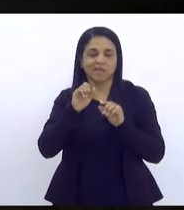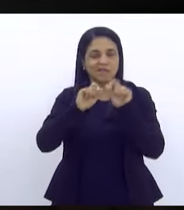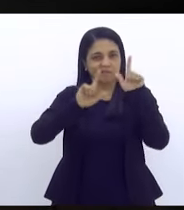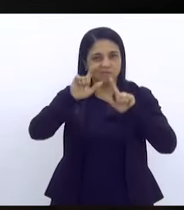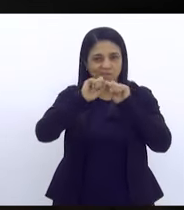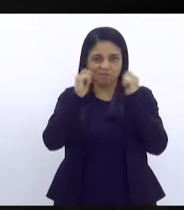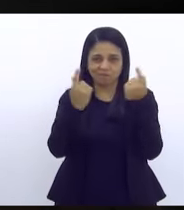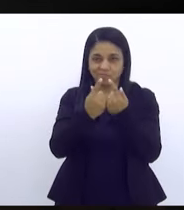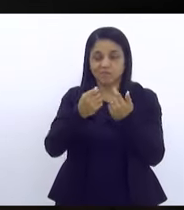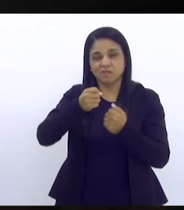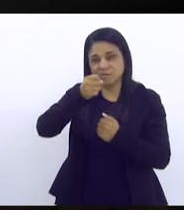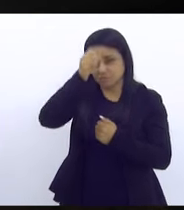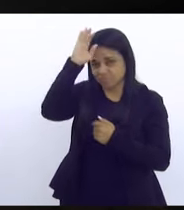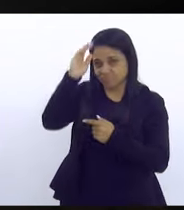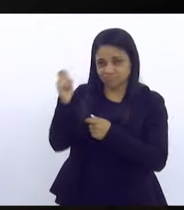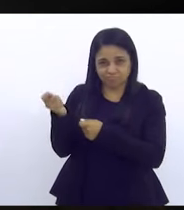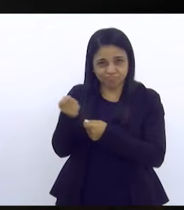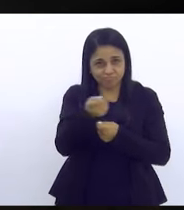Brigada de Incêndio,